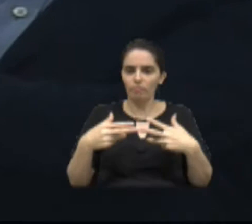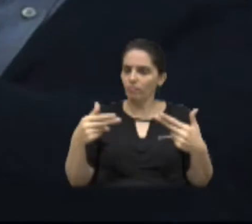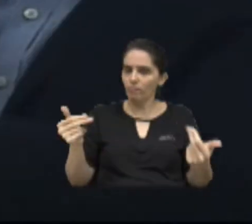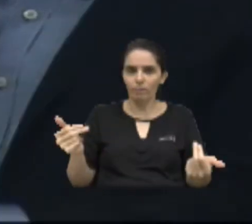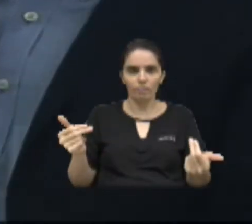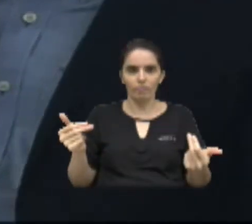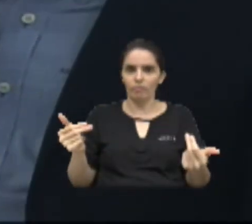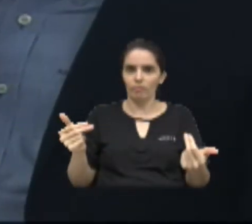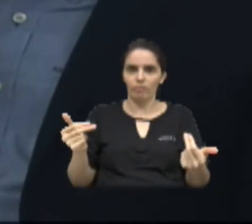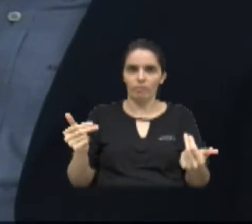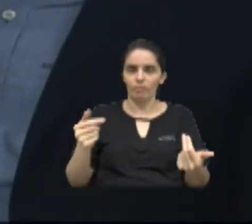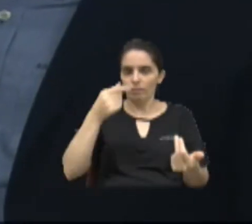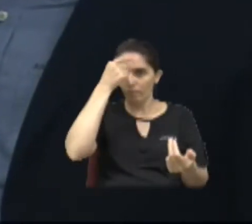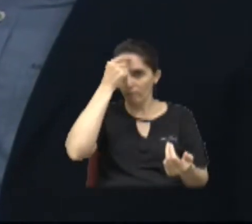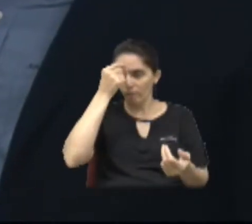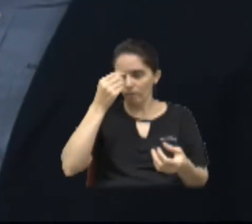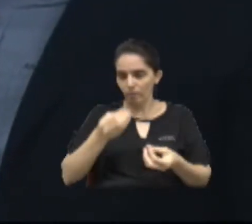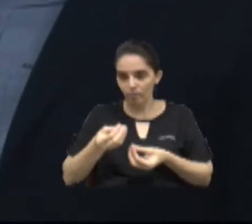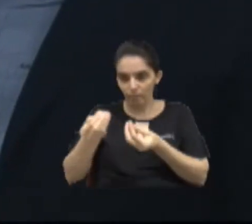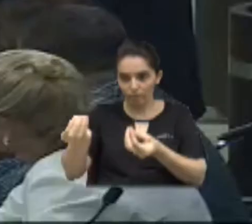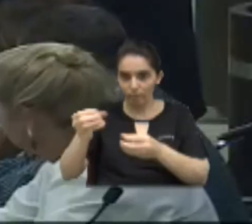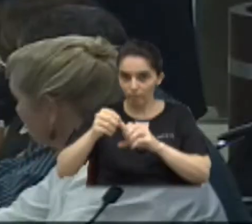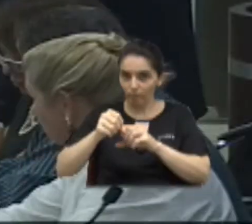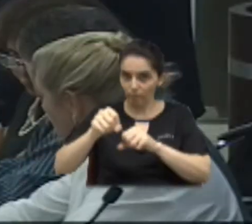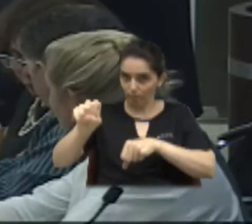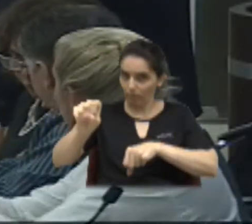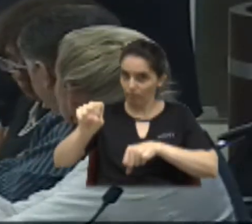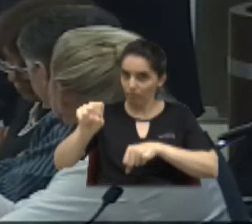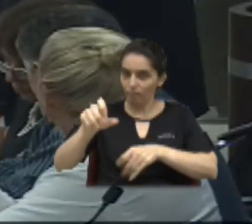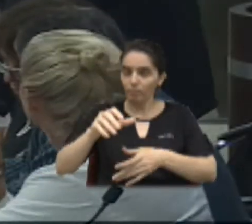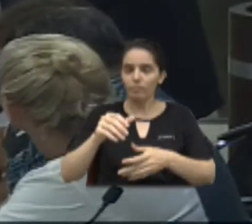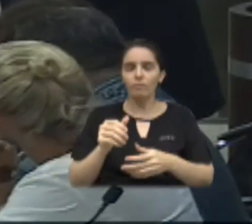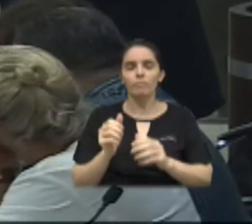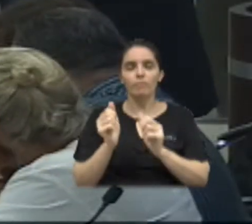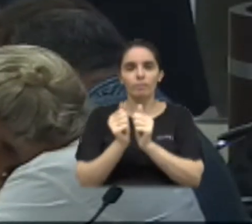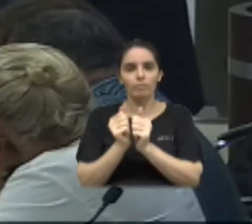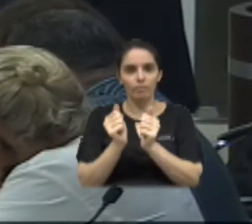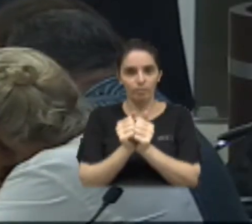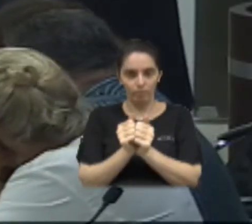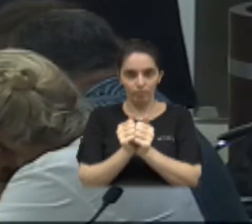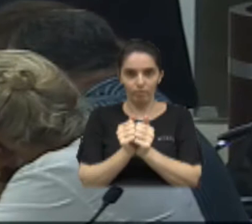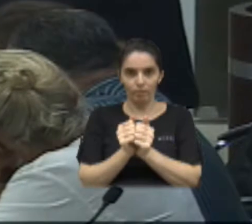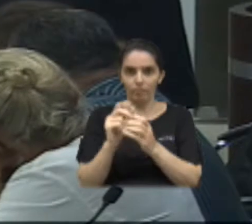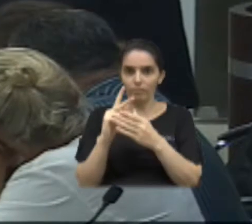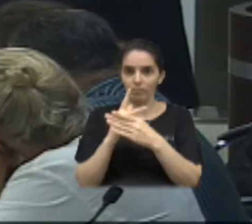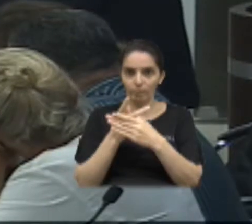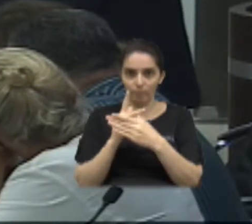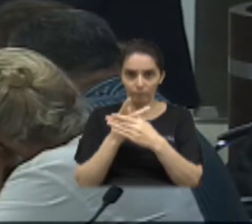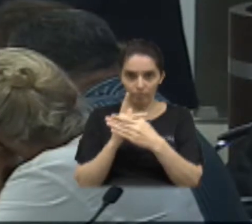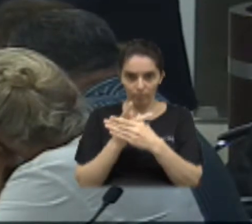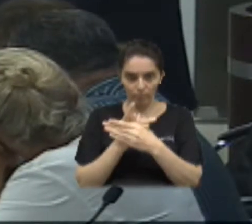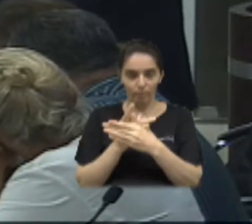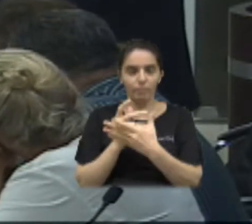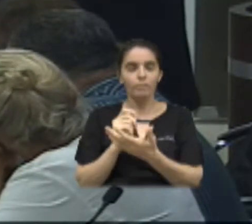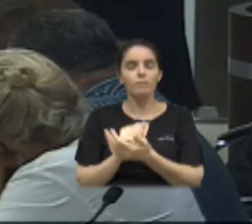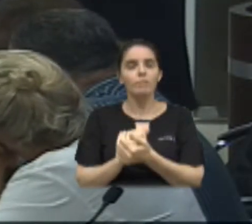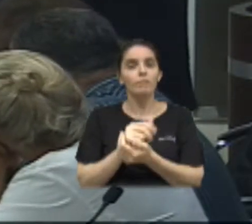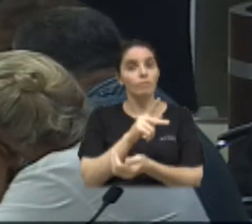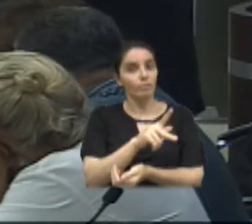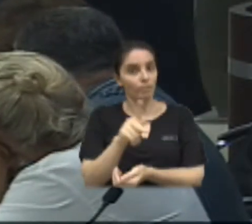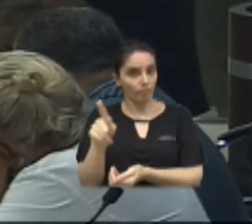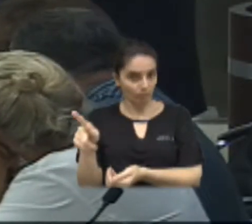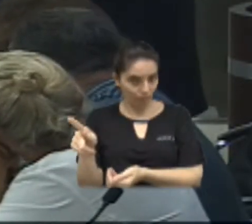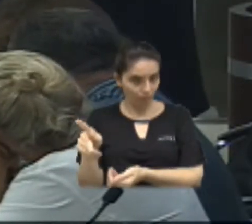um ofício para a comissão, da qual o meu companheiro de partido, Helder do Táxi, preside,